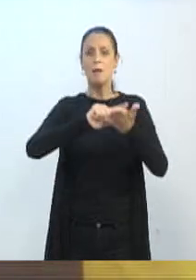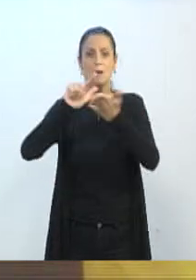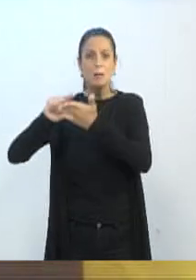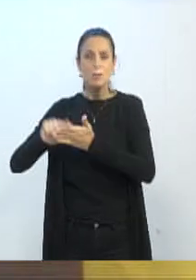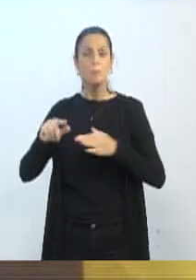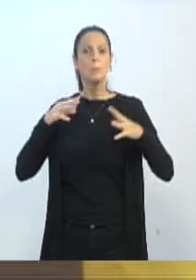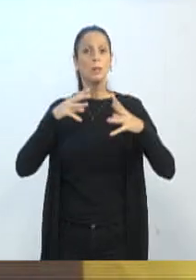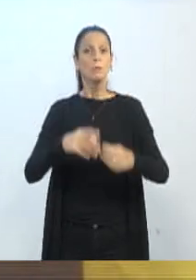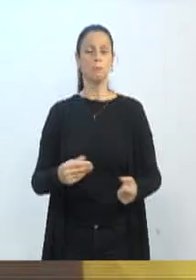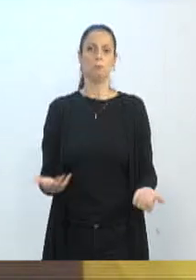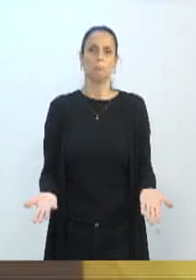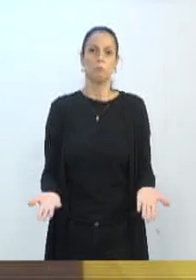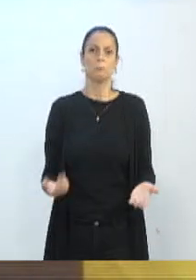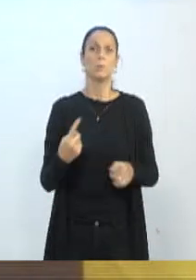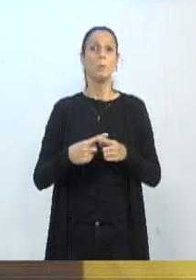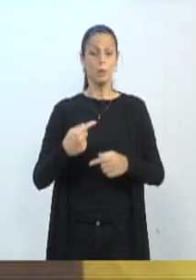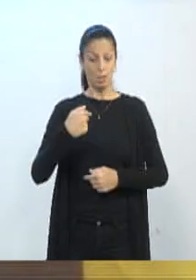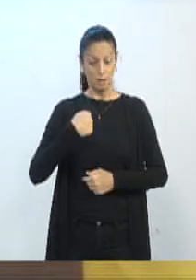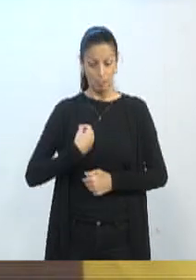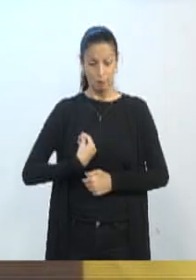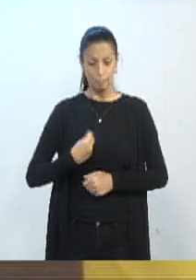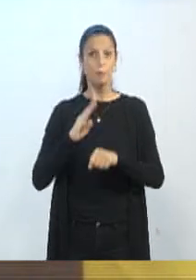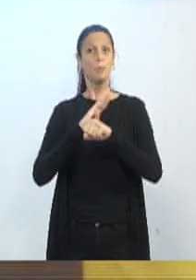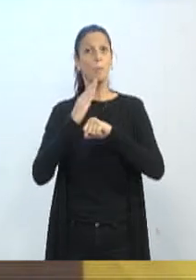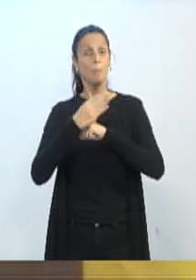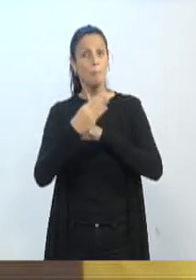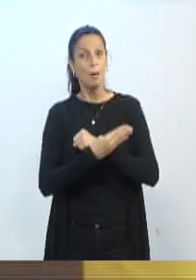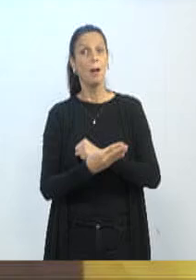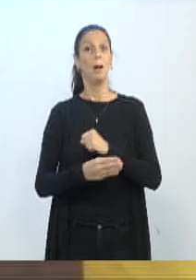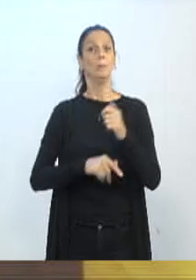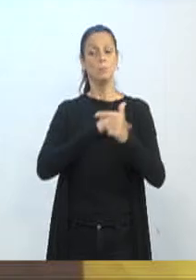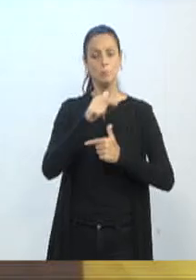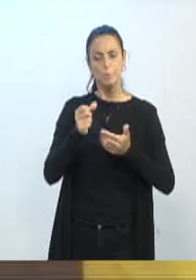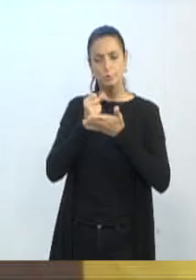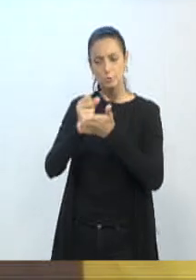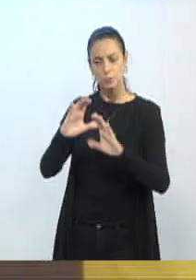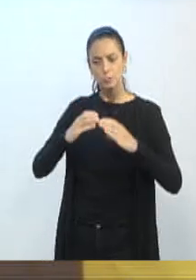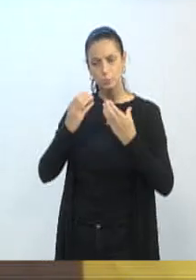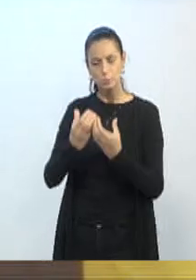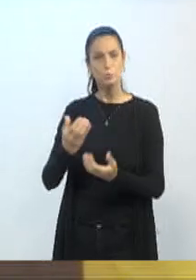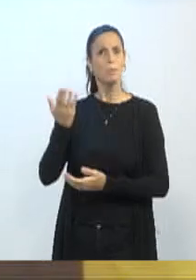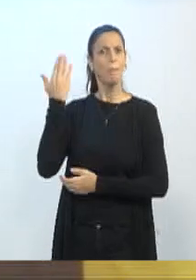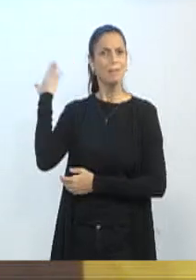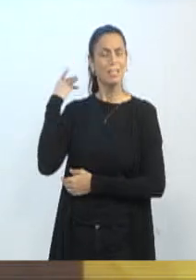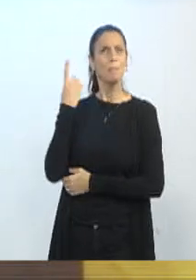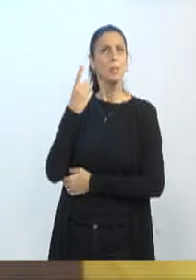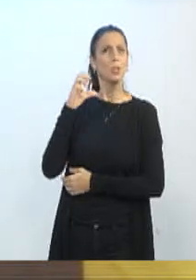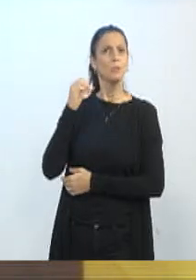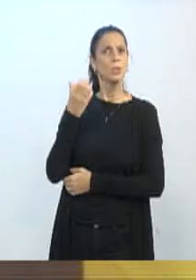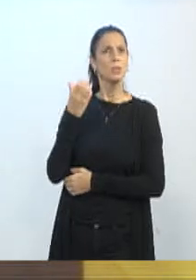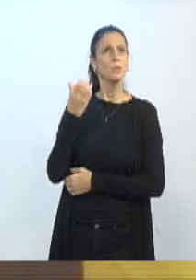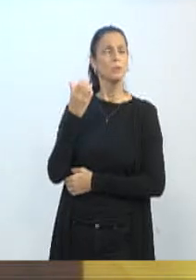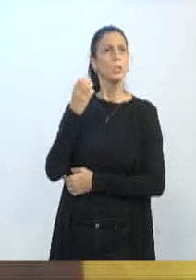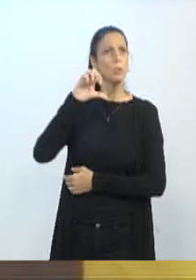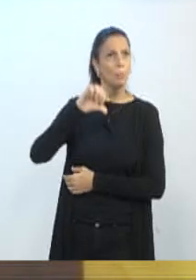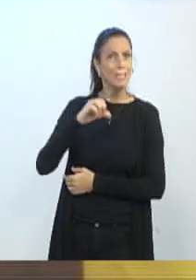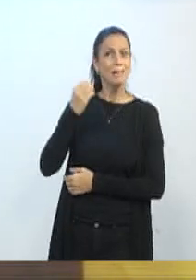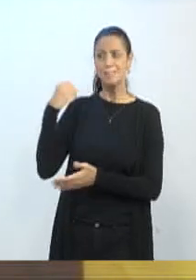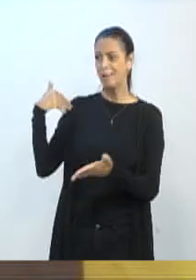porque eu sou Bairrista trabalho pela comunidade desde 96 Então respeite